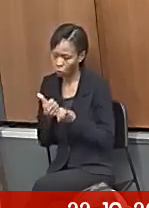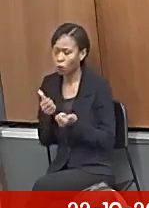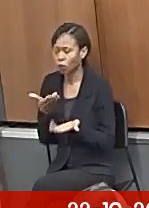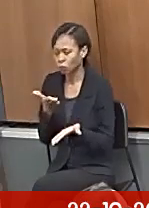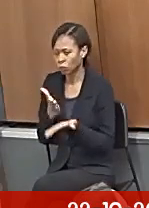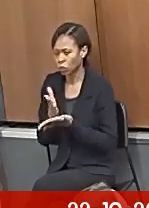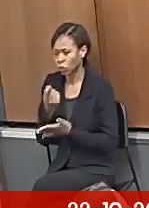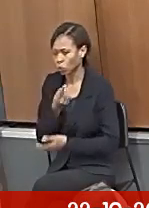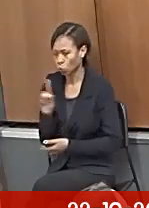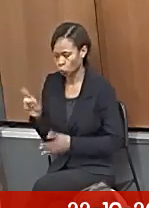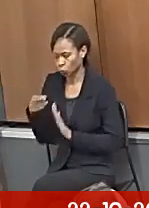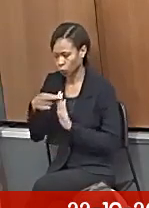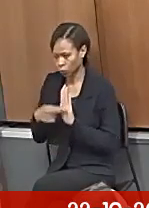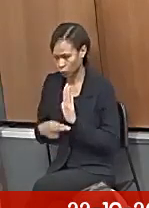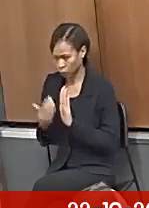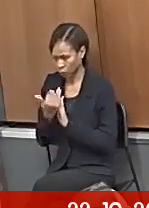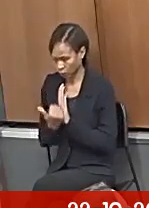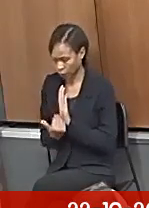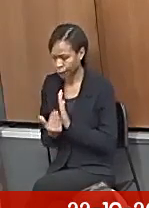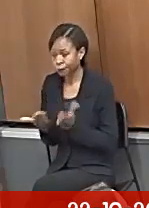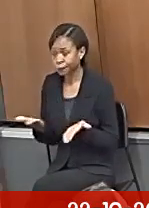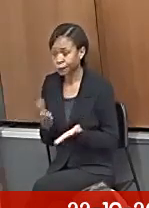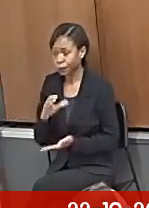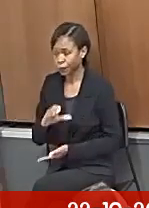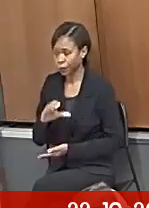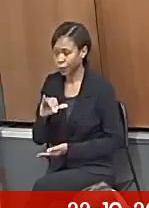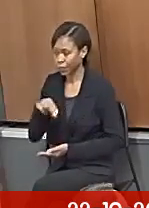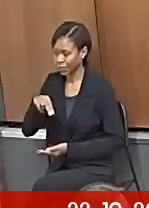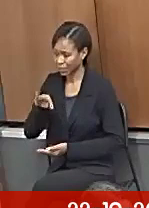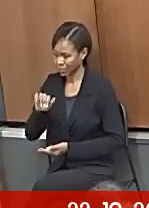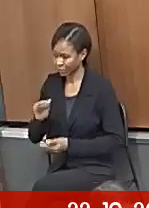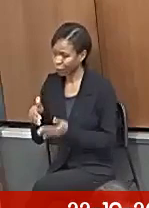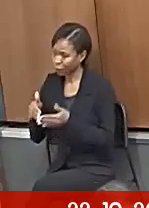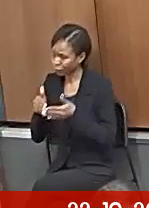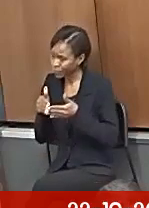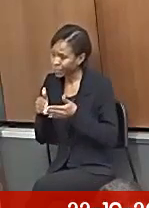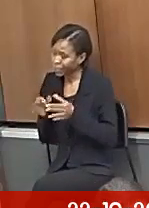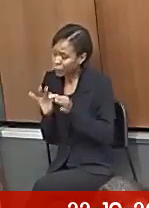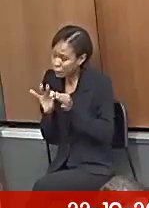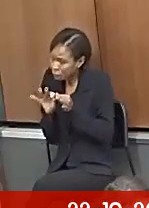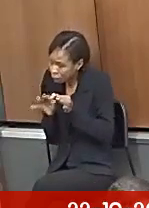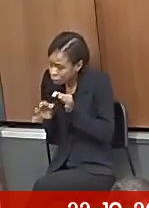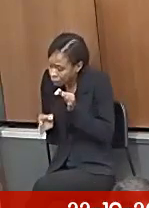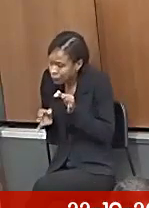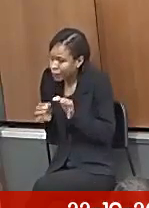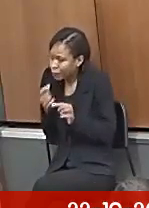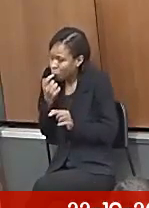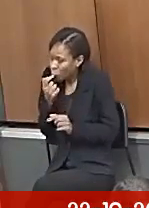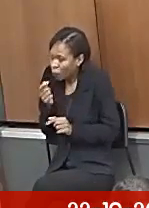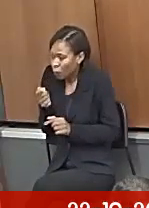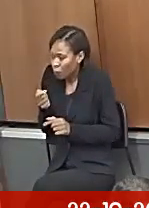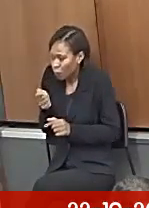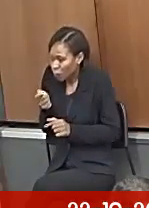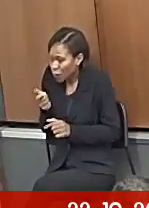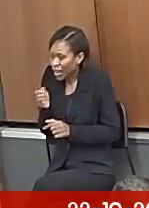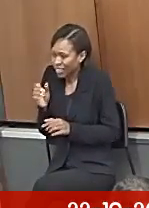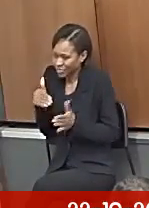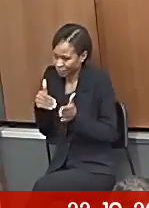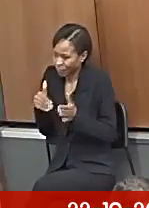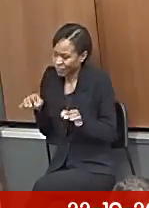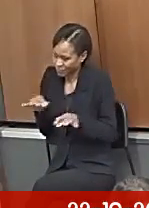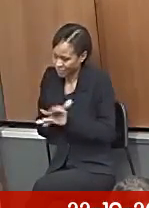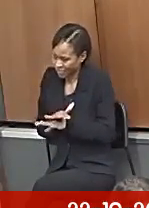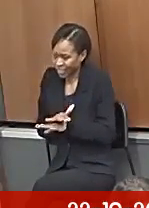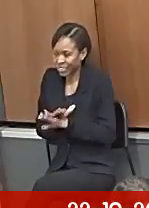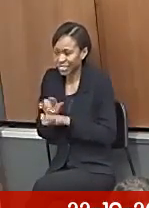último requerimento. Vou passar aqui para a Cíntia, vou pedir para ser muito breve, porque muito nós breve. Realmente precisamos encaminhar para o final. E depois, claro,